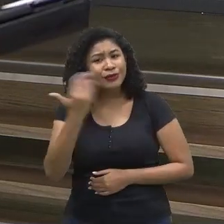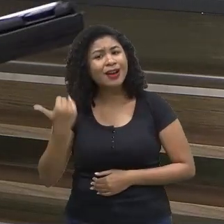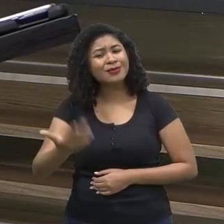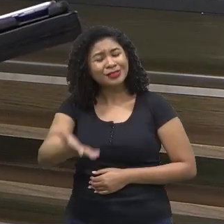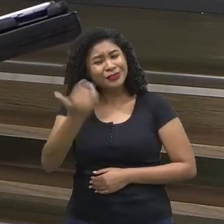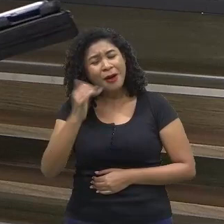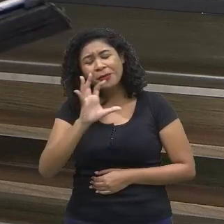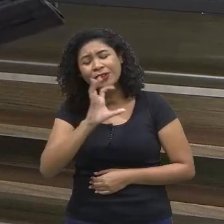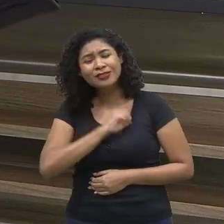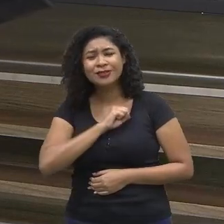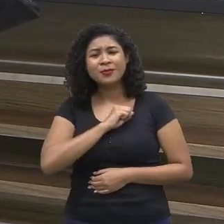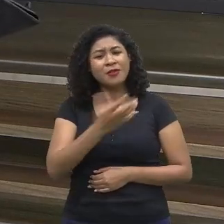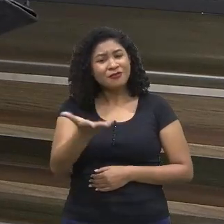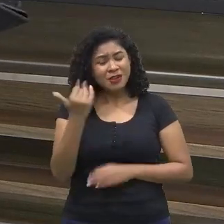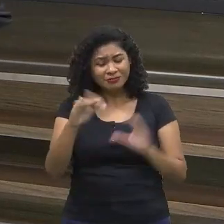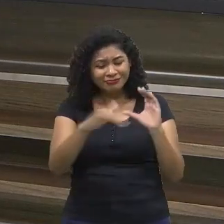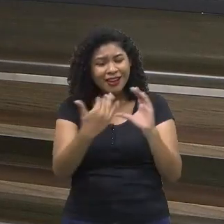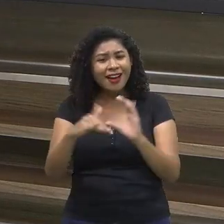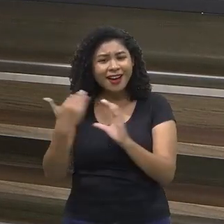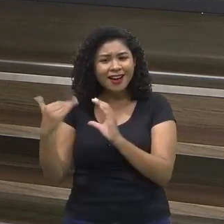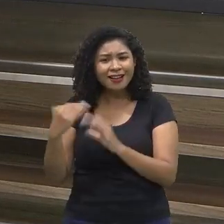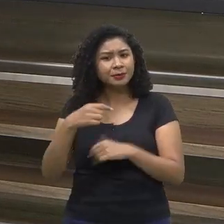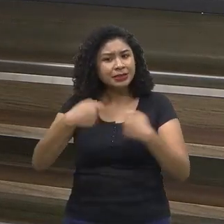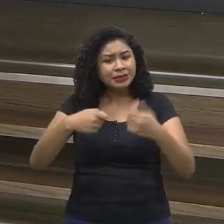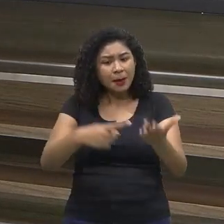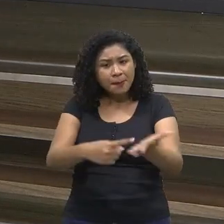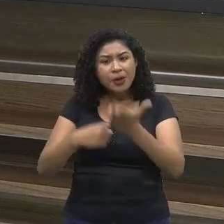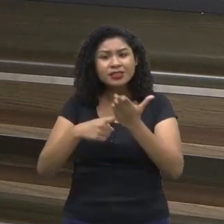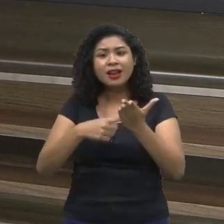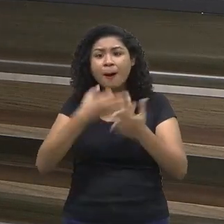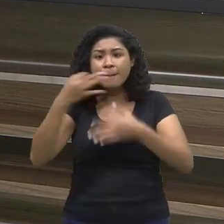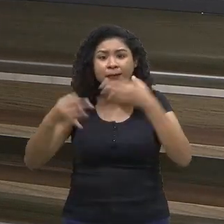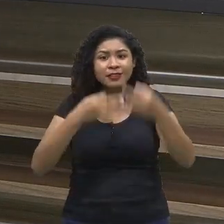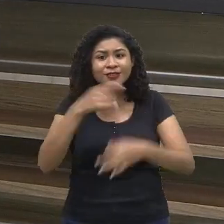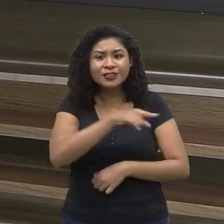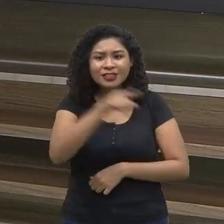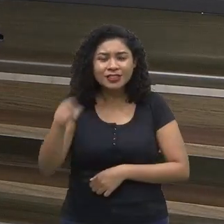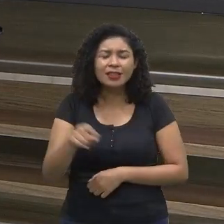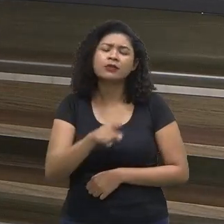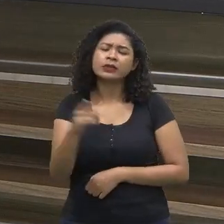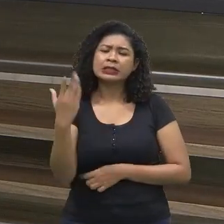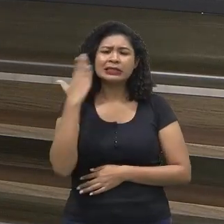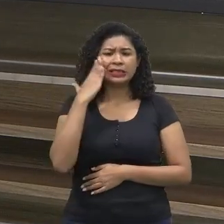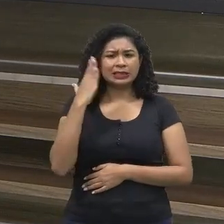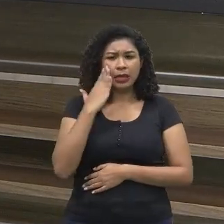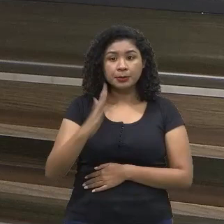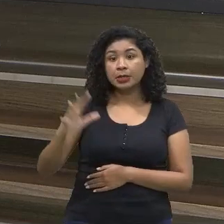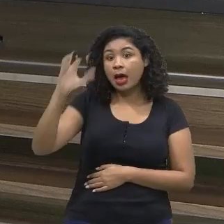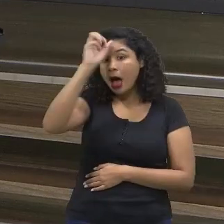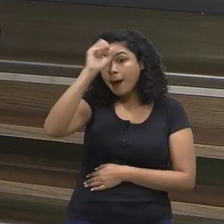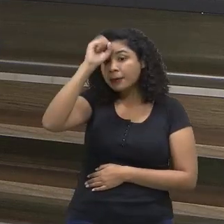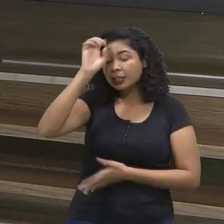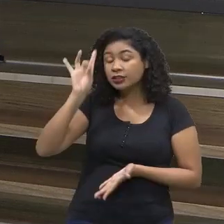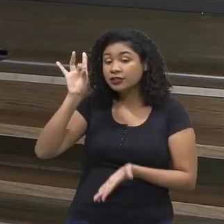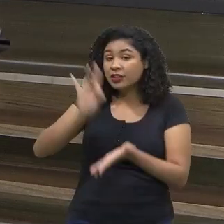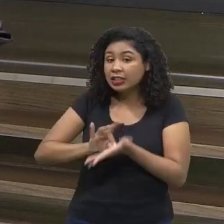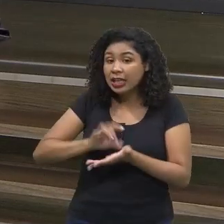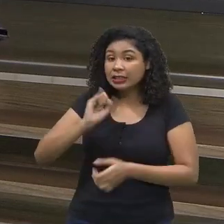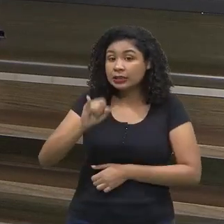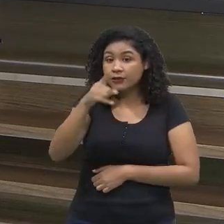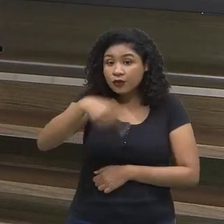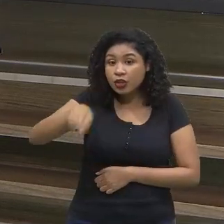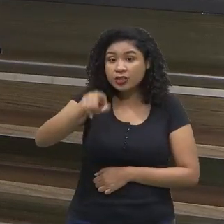amores, participem. Mostrem aí o que vocês fizeram. Você sabe que a aprendizagem, ela só se realiza quando você é um